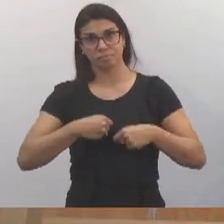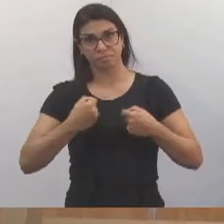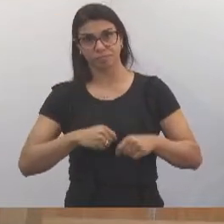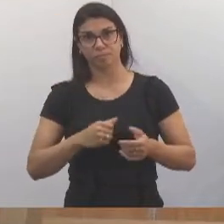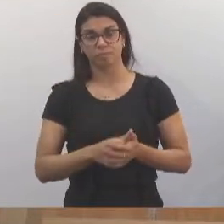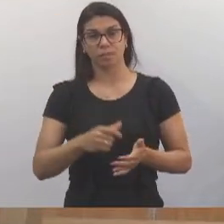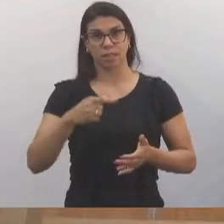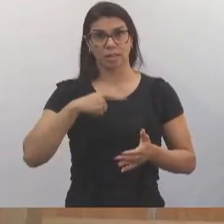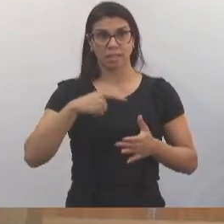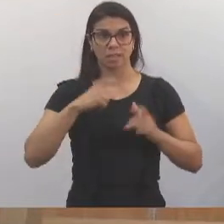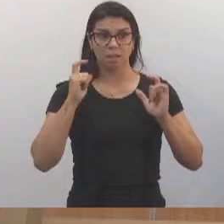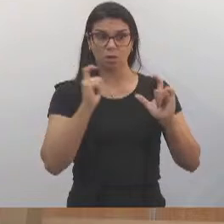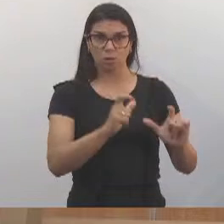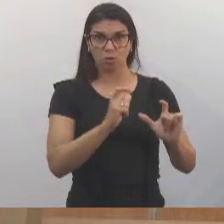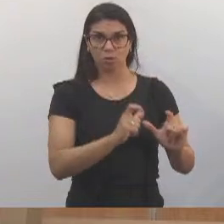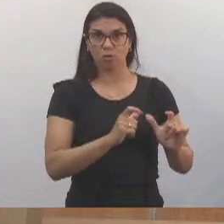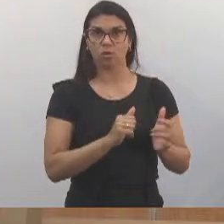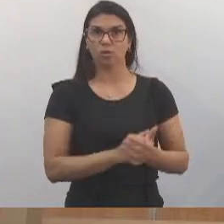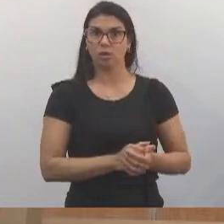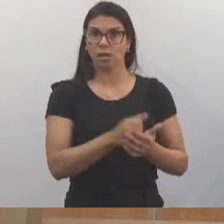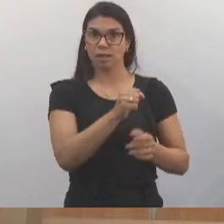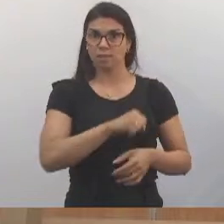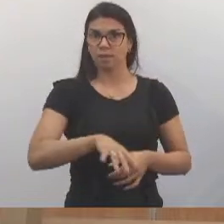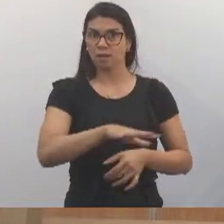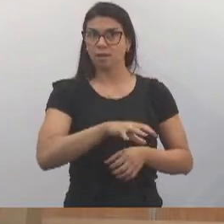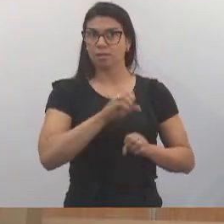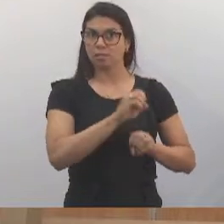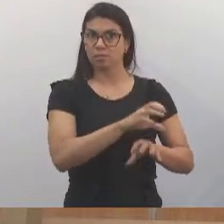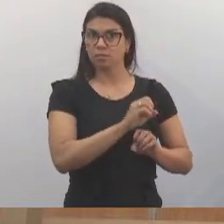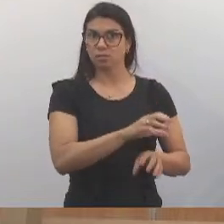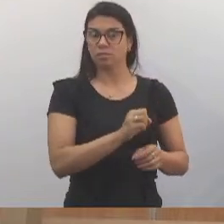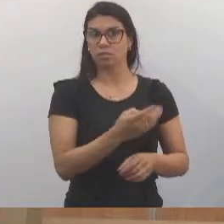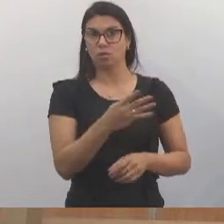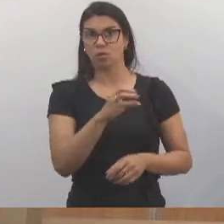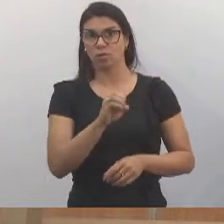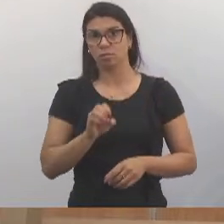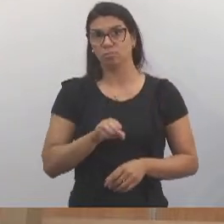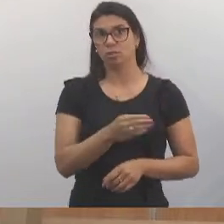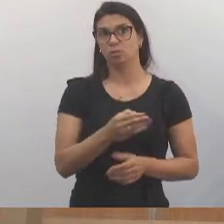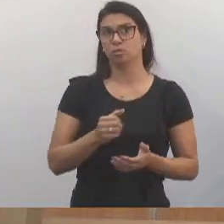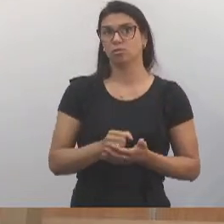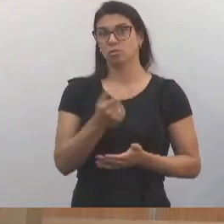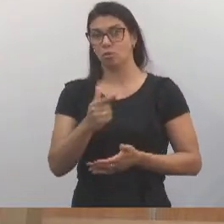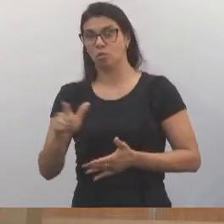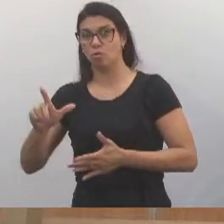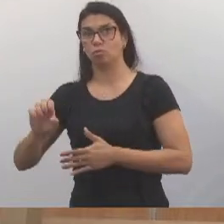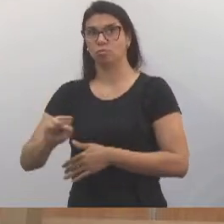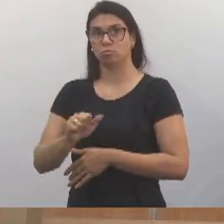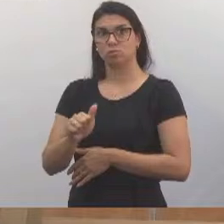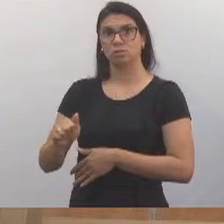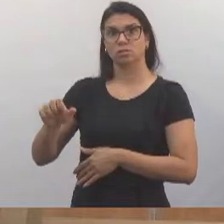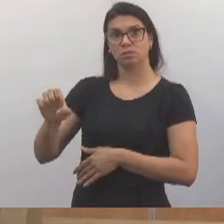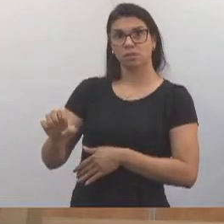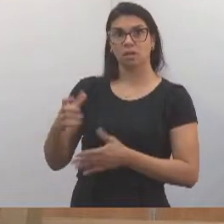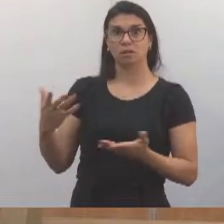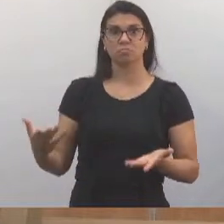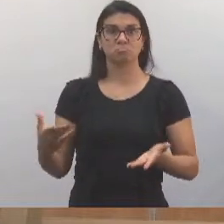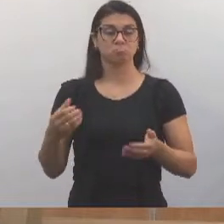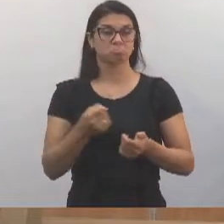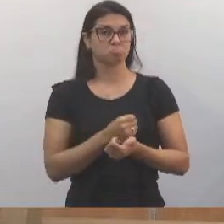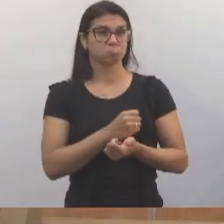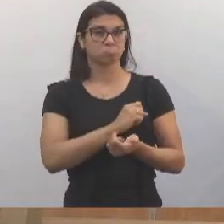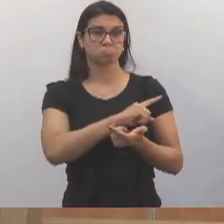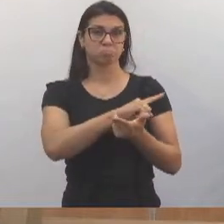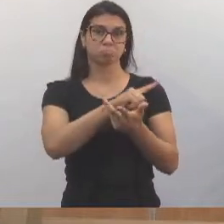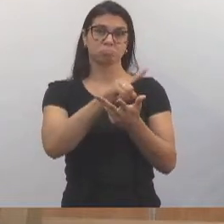prédio adquirido pela educação de 40 milhões, um outro prédio de 25 milhões que foi adquirido pelo SAI, e por aí vai.